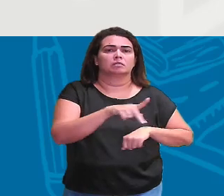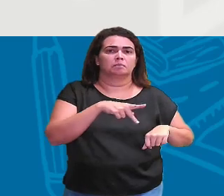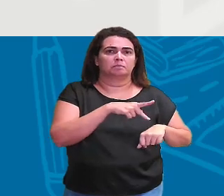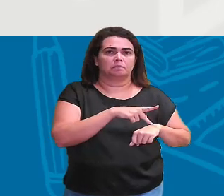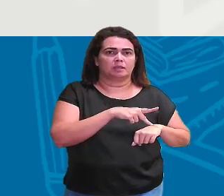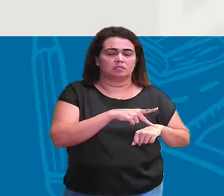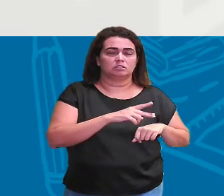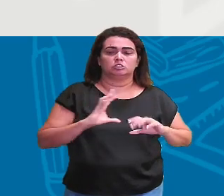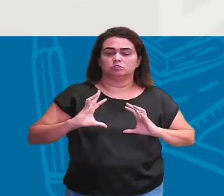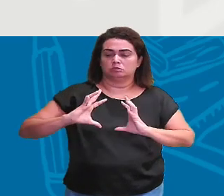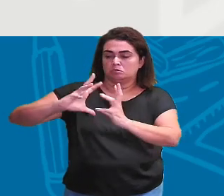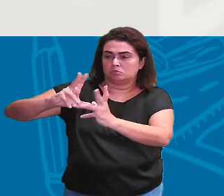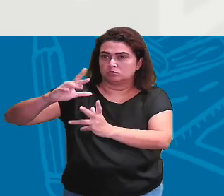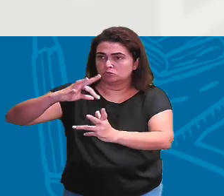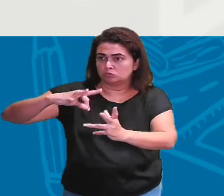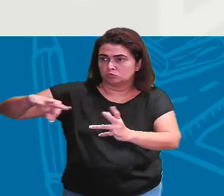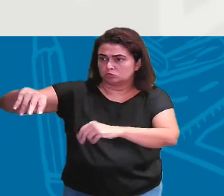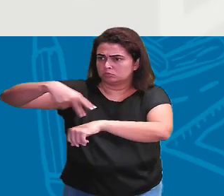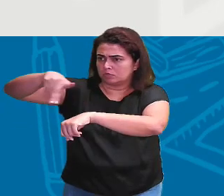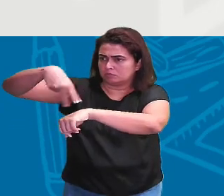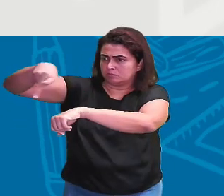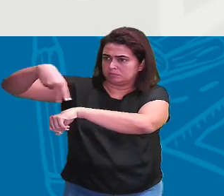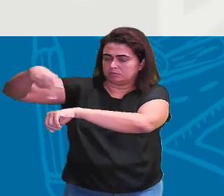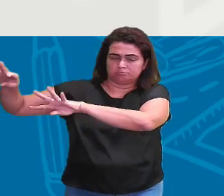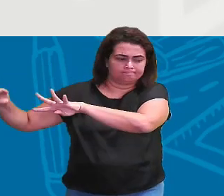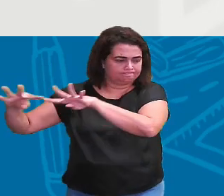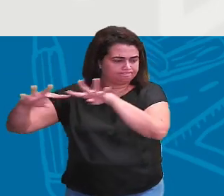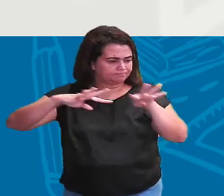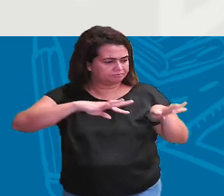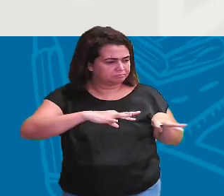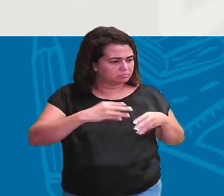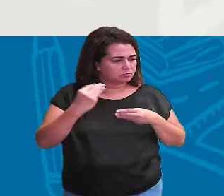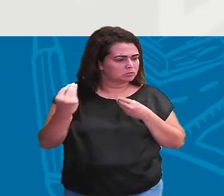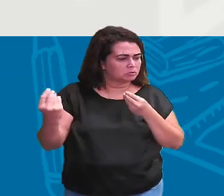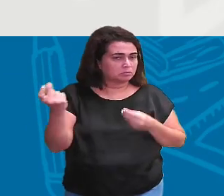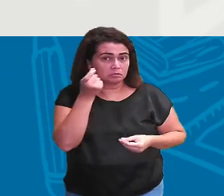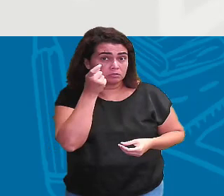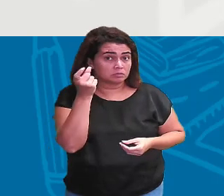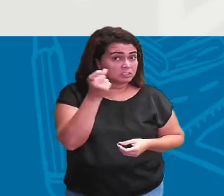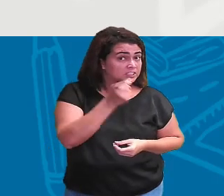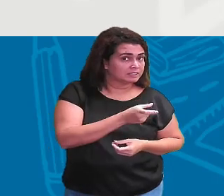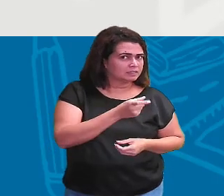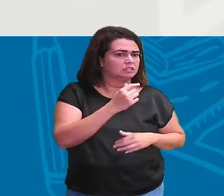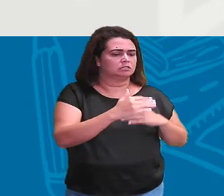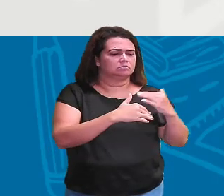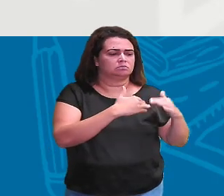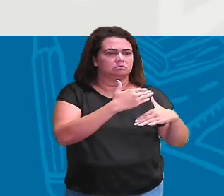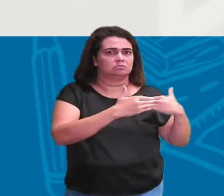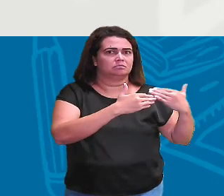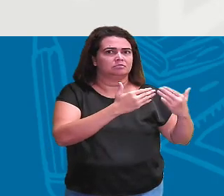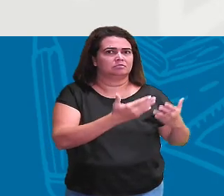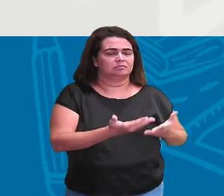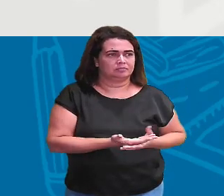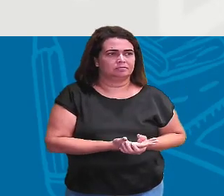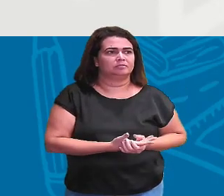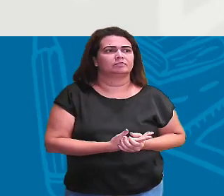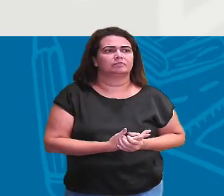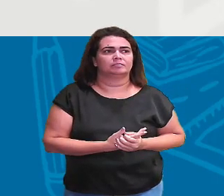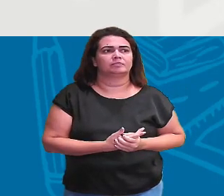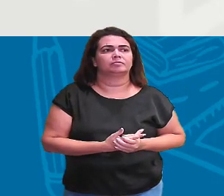do mundo, Então, essa questão do país emergente, eles começavam a incomodar, não, mas